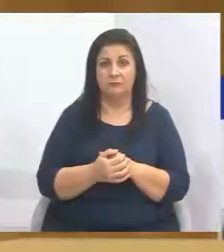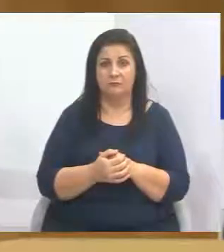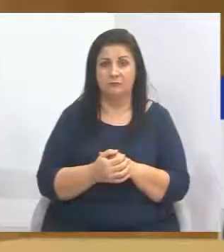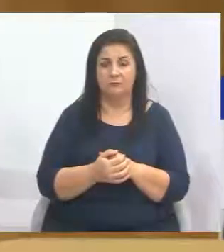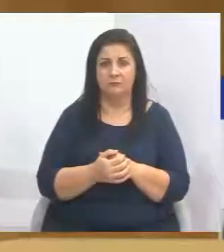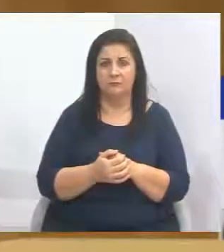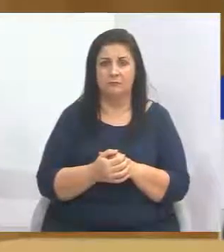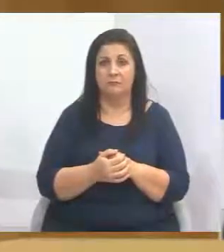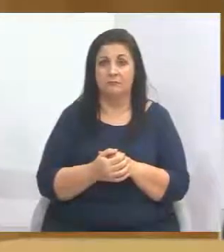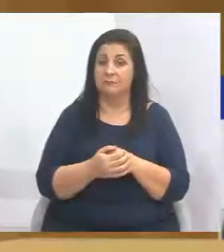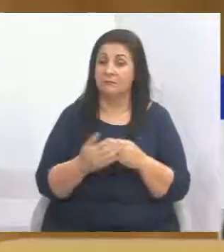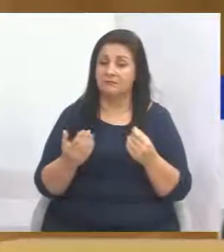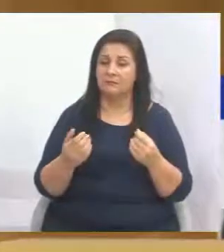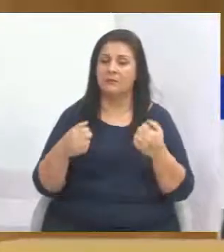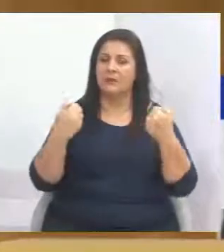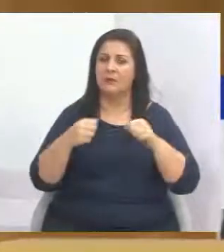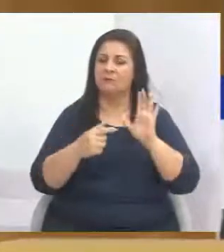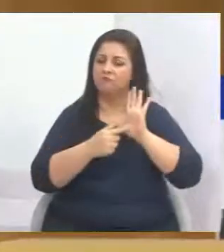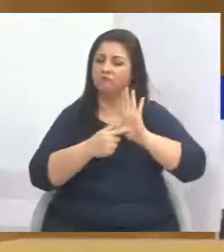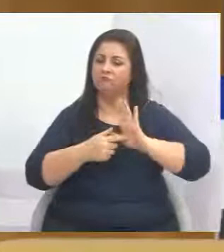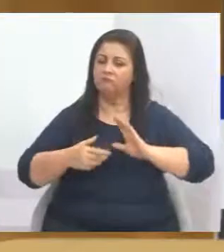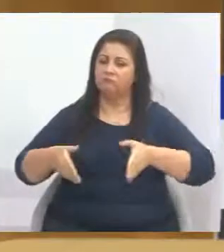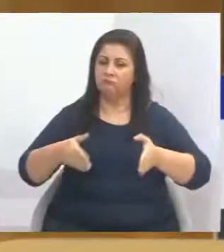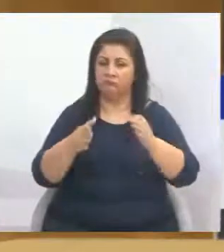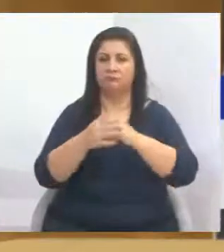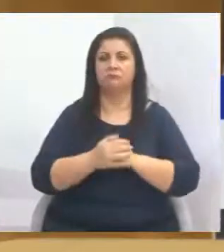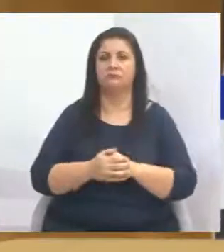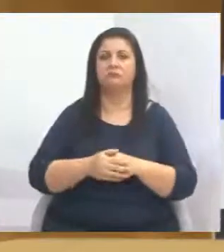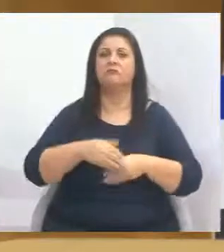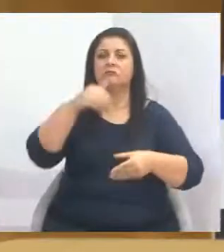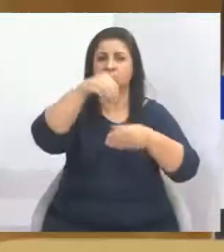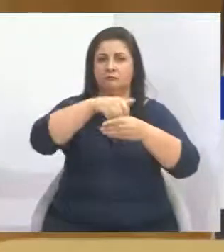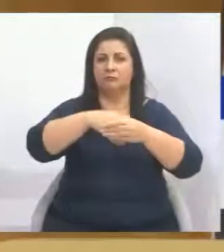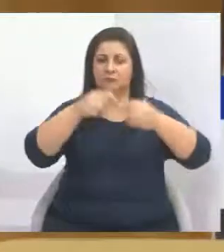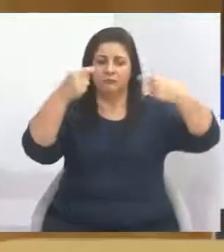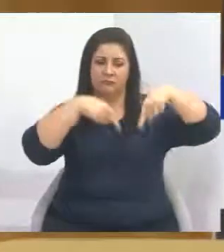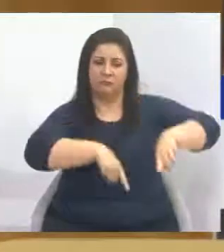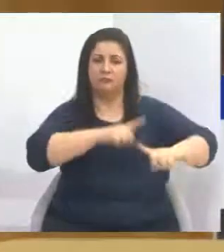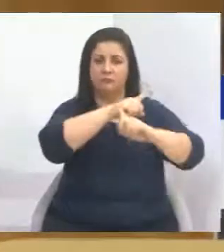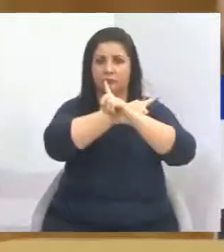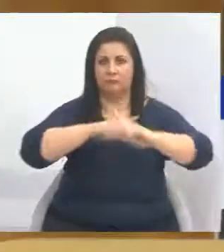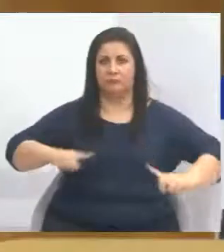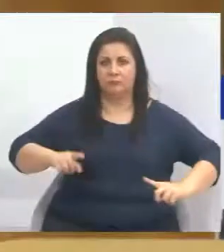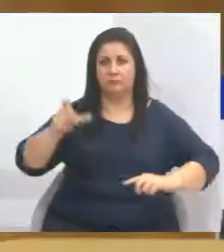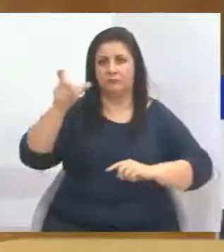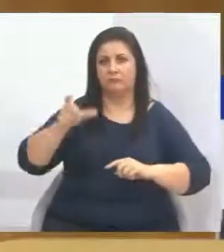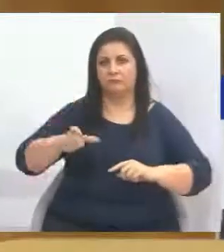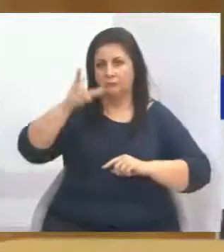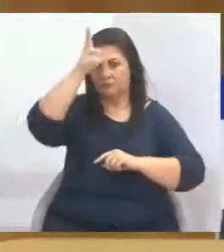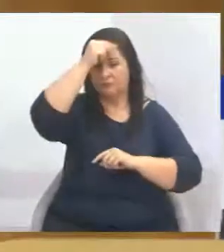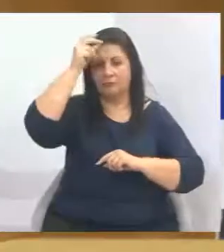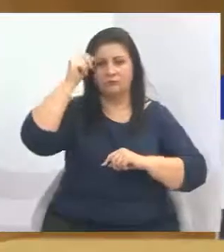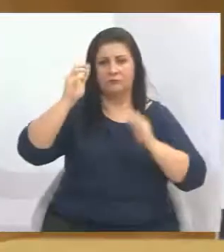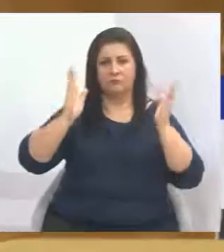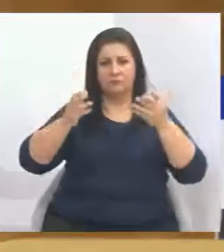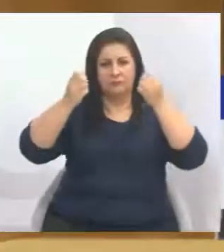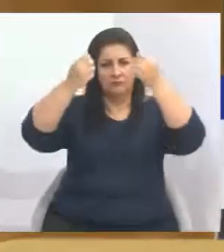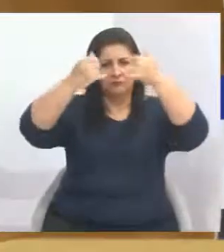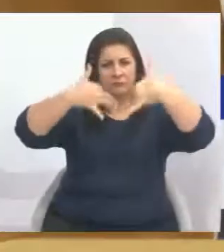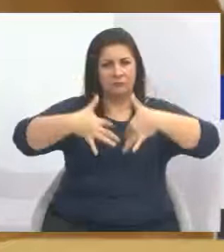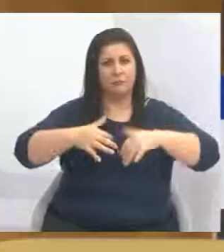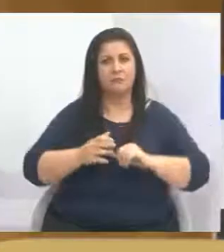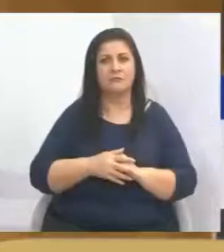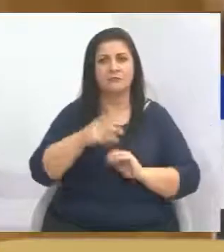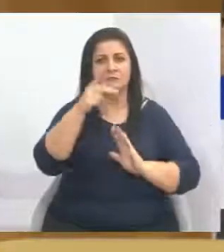que é um princípio que deve nortear a gente. Então eu vou votar contrário ao veto do prefeito, porque já expliquei lá atrás que